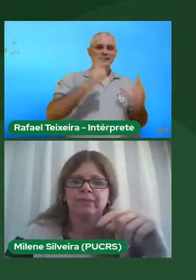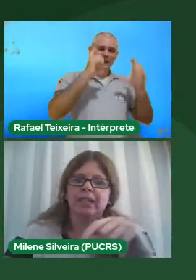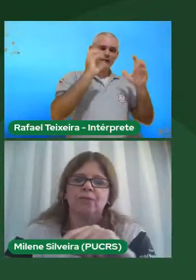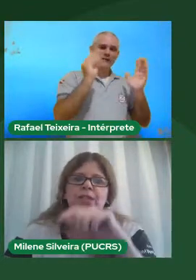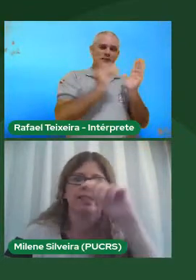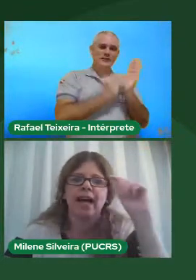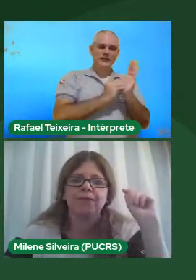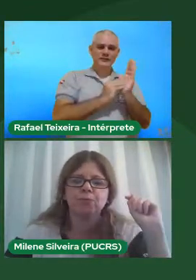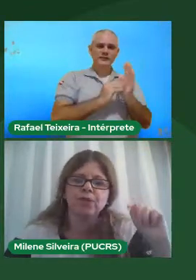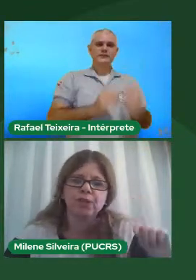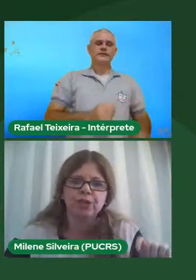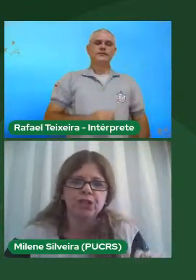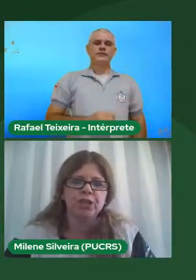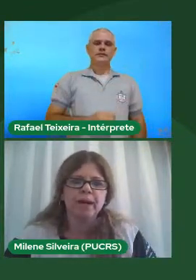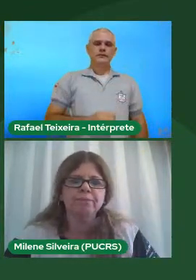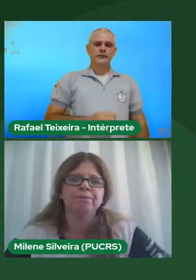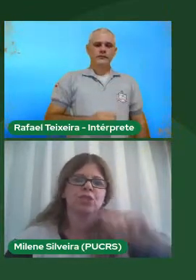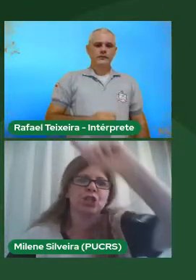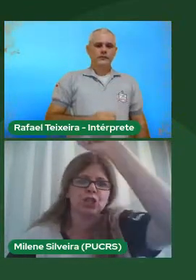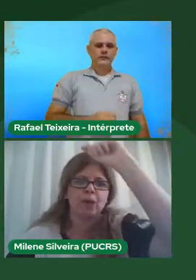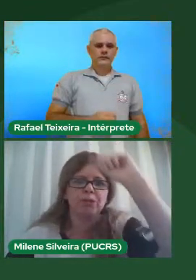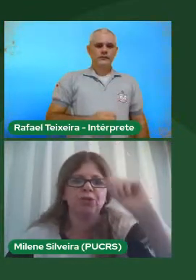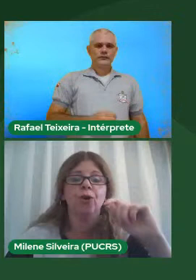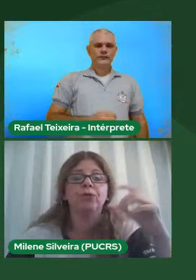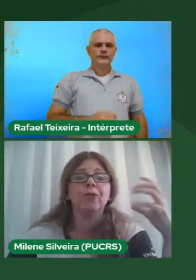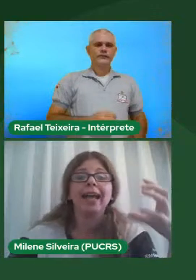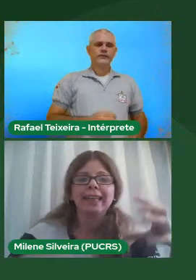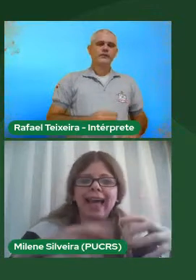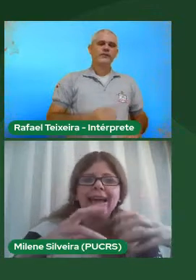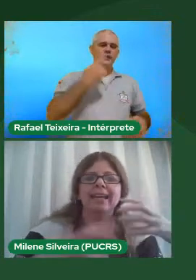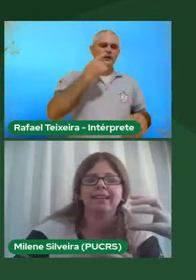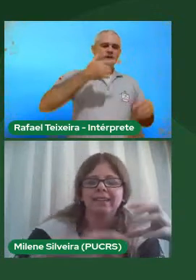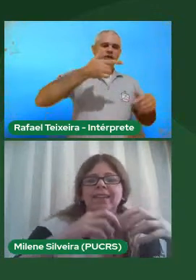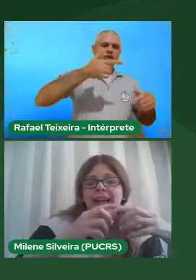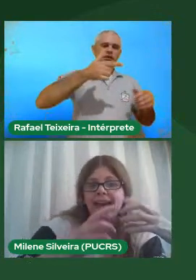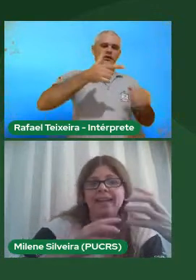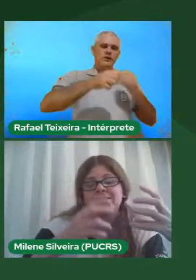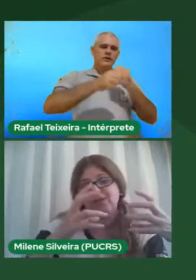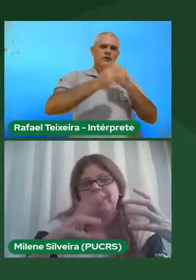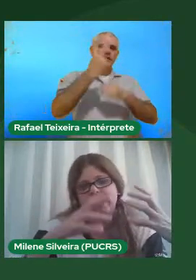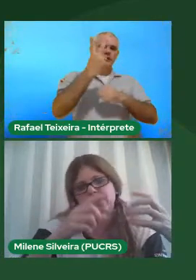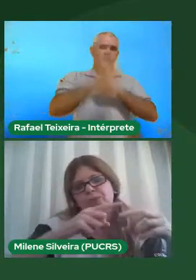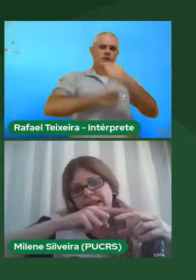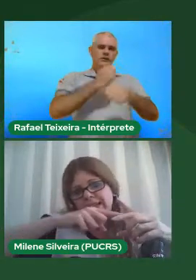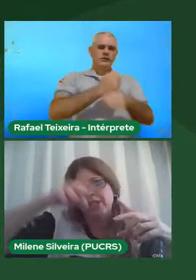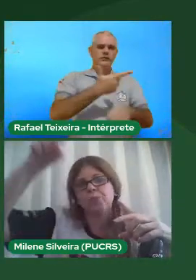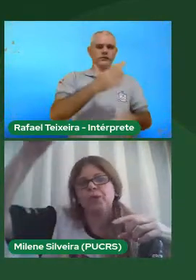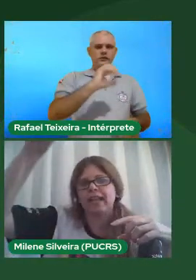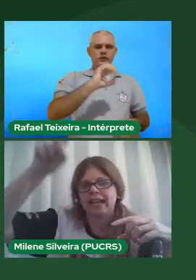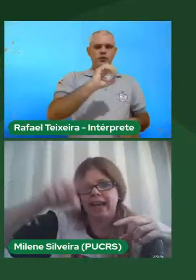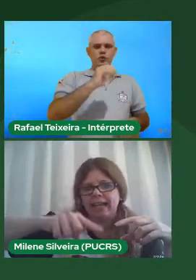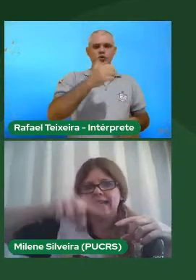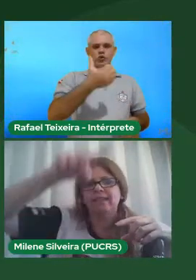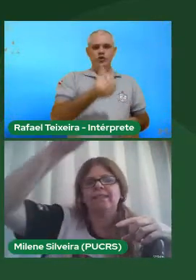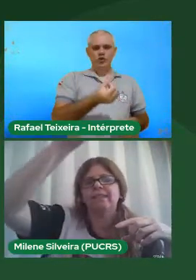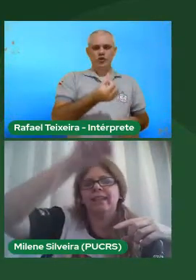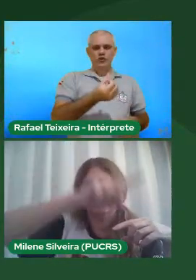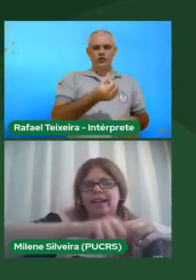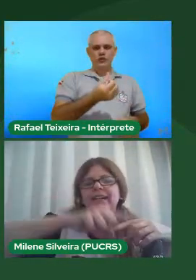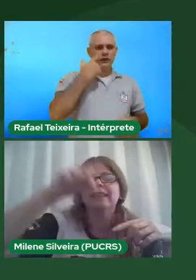Seguindo. Então, estávamos em Curitiba, sobe de novo. Então, a ideia é isso, a ideia assim, do IHC é a gente poder, né,